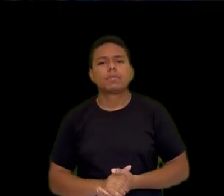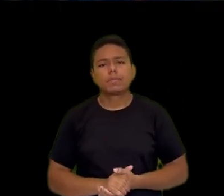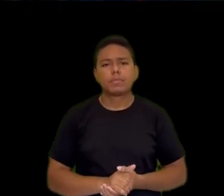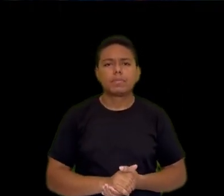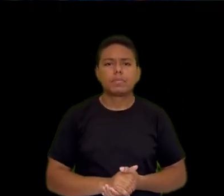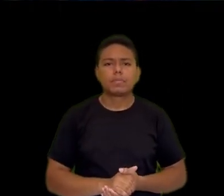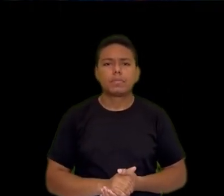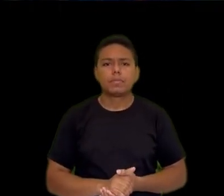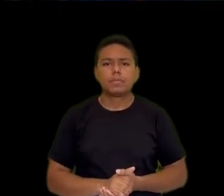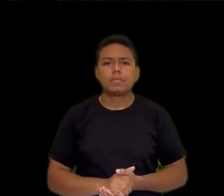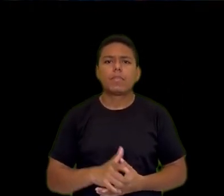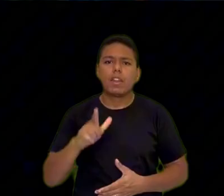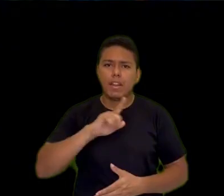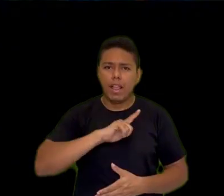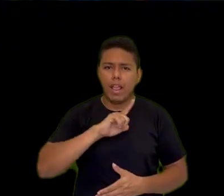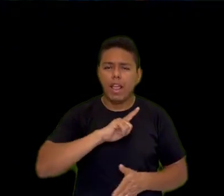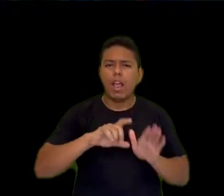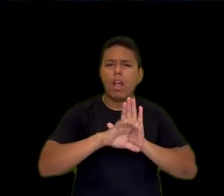esses produtos.